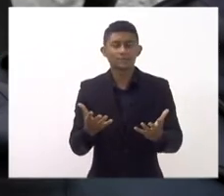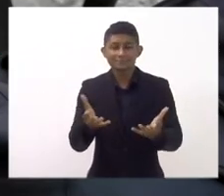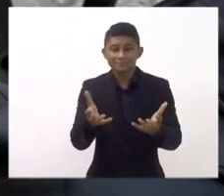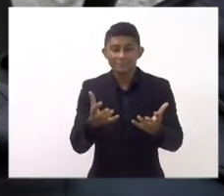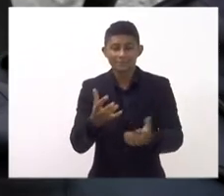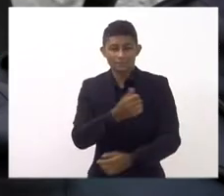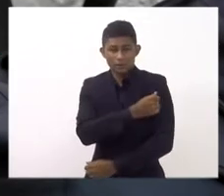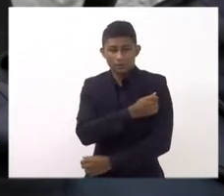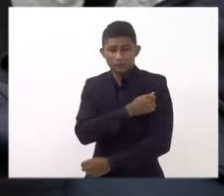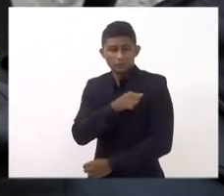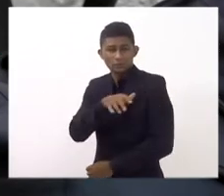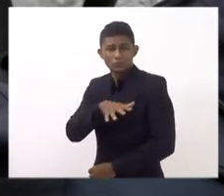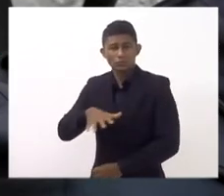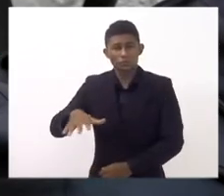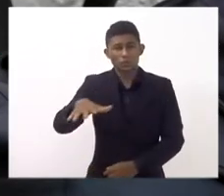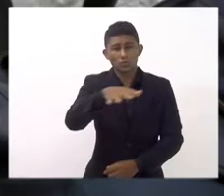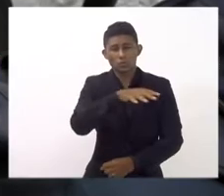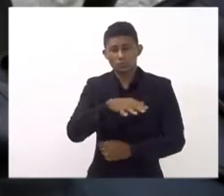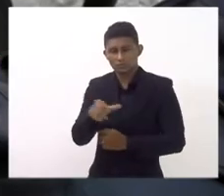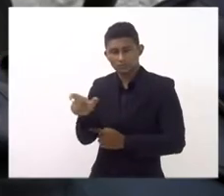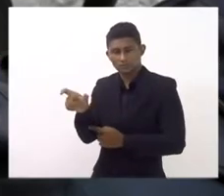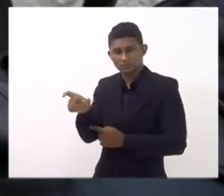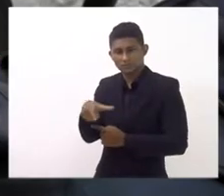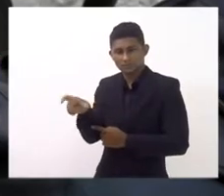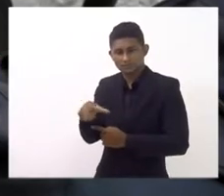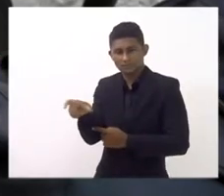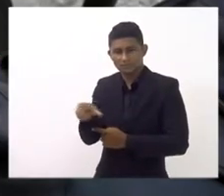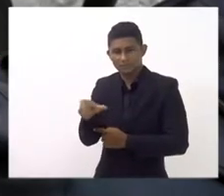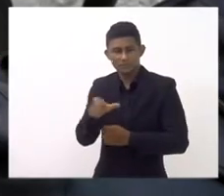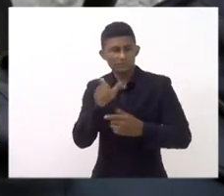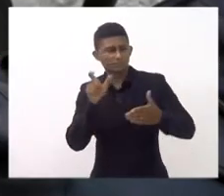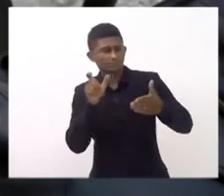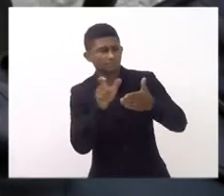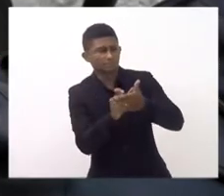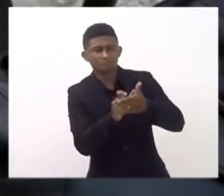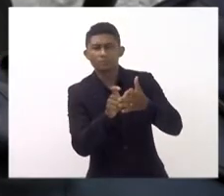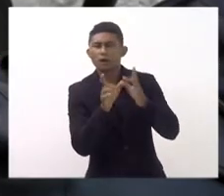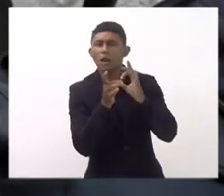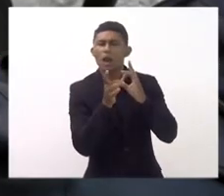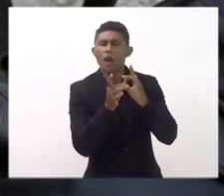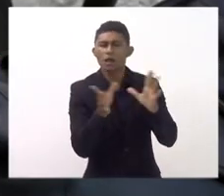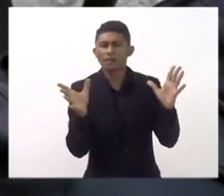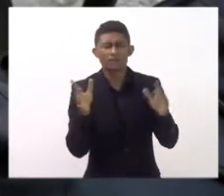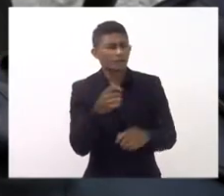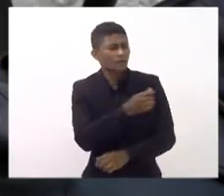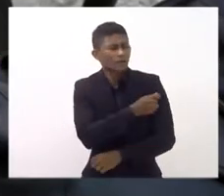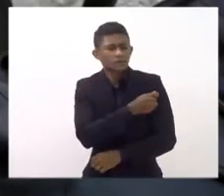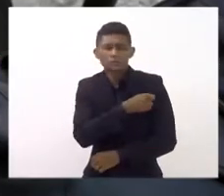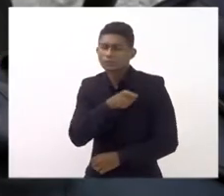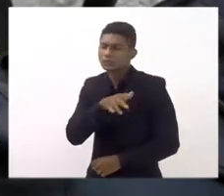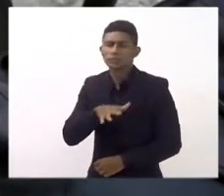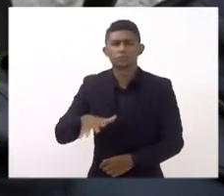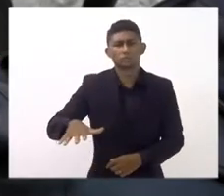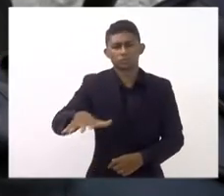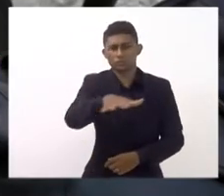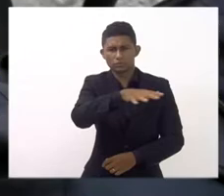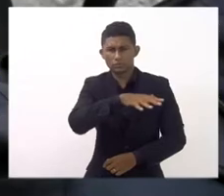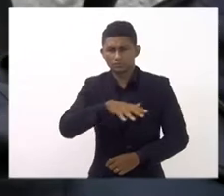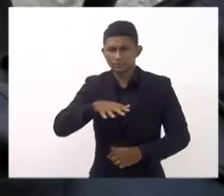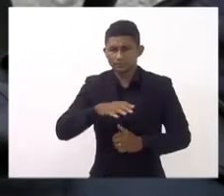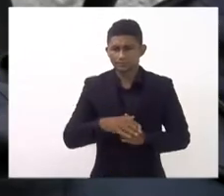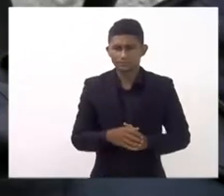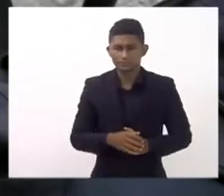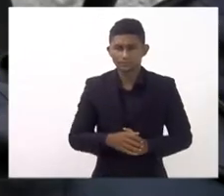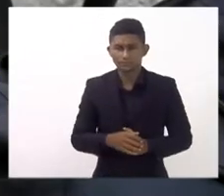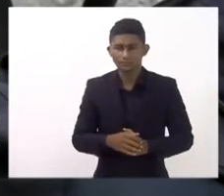os estudantes. Porque, quando a gente fala todos os estudantes, a gente consegue